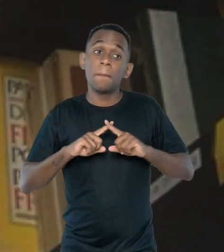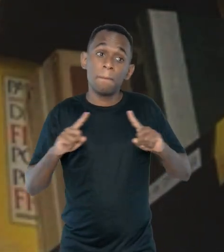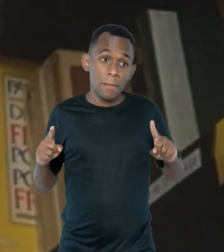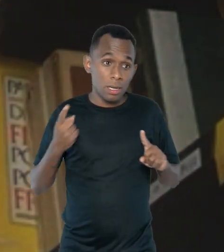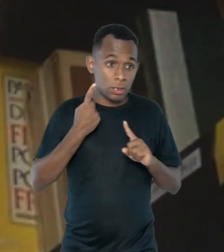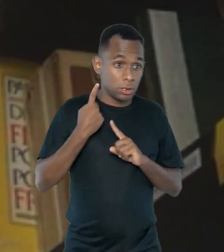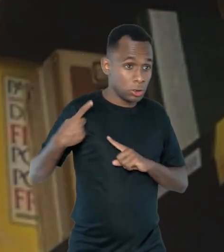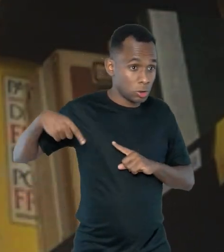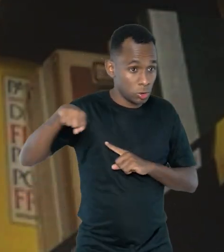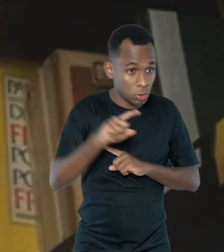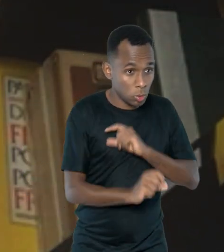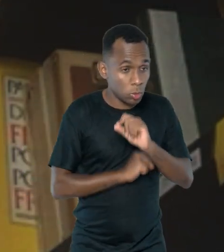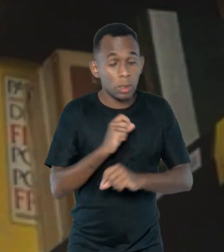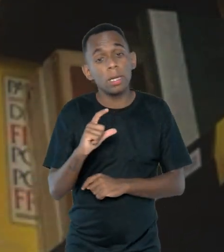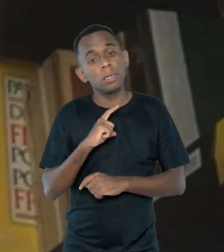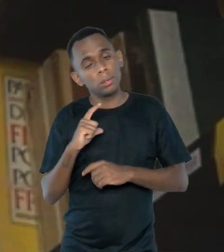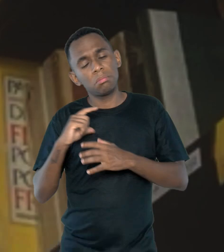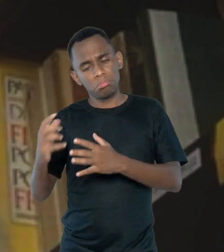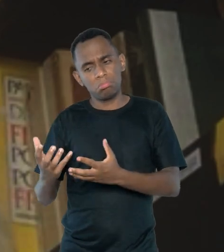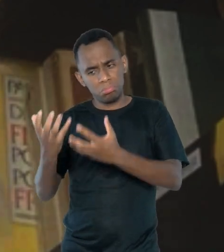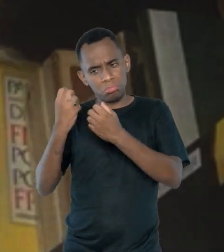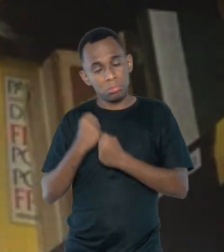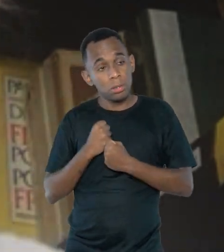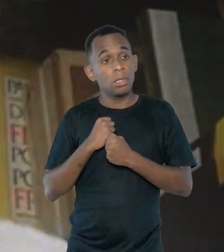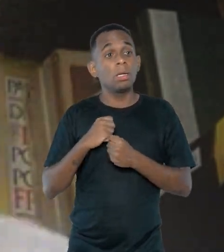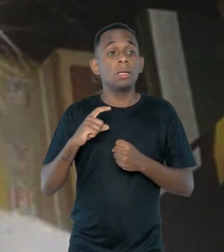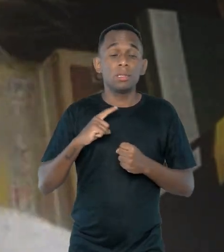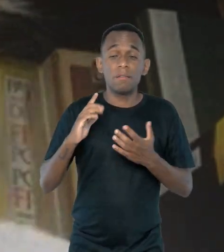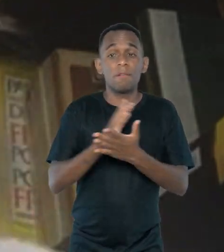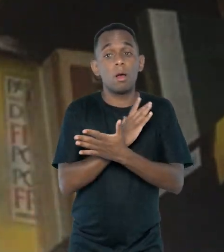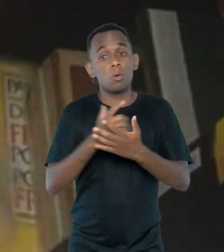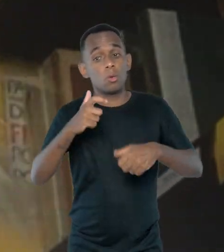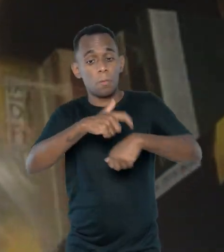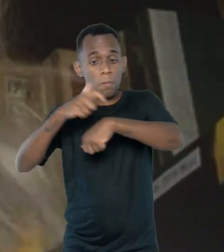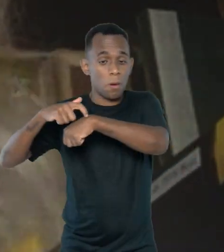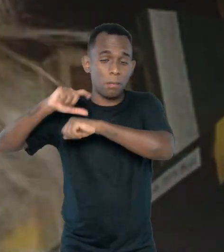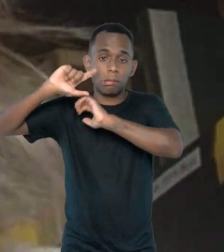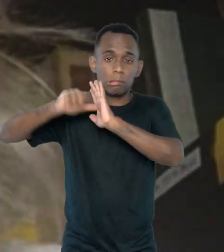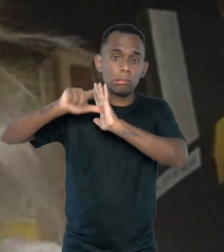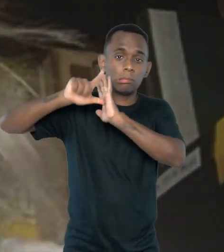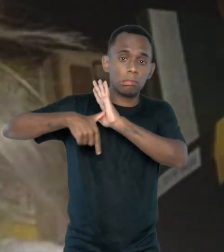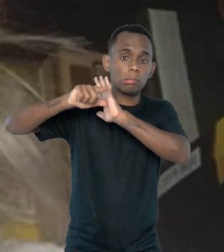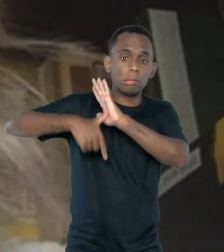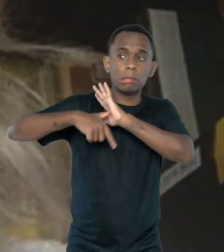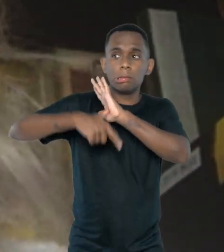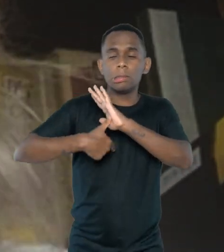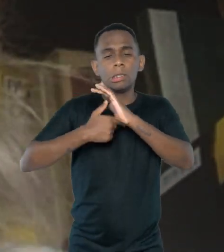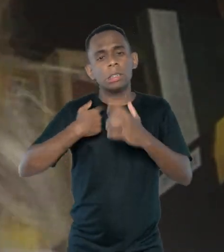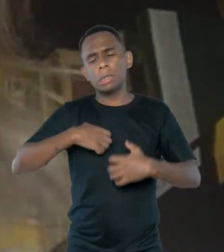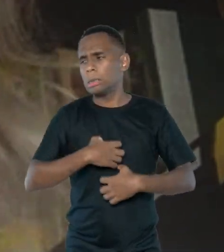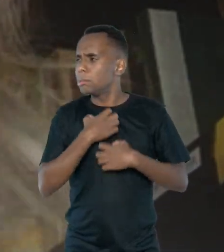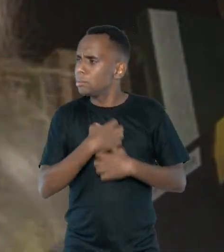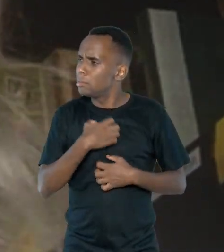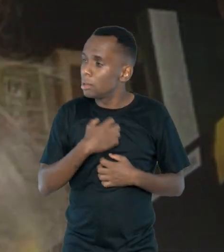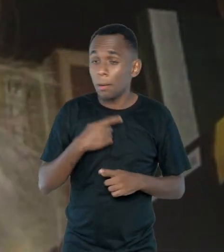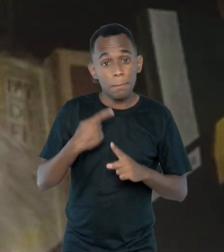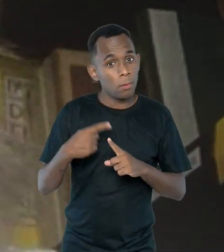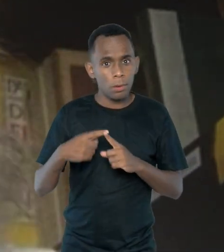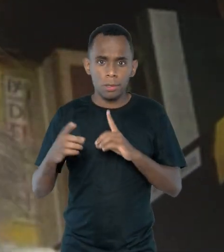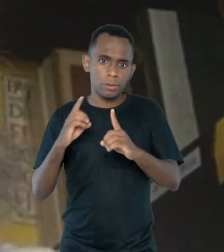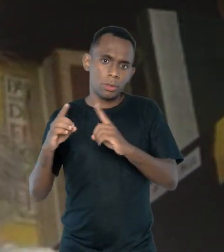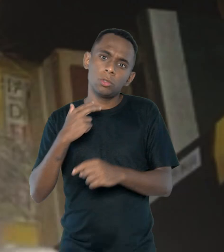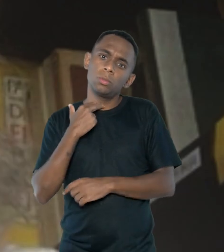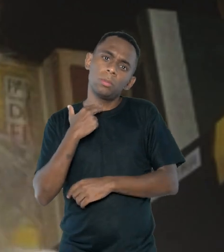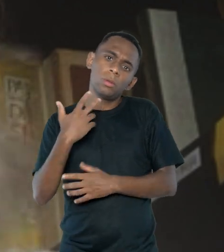nós... temos recebido. Houve momentos realmente de atraso, a gente fica bravo, até porque o livro didático